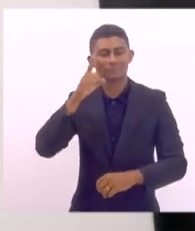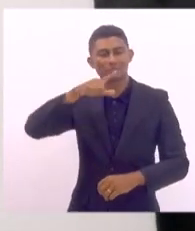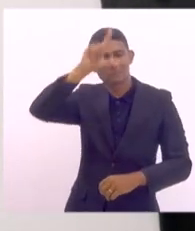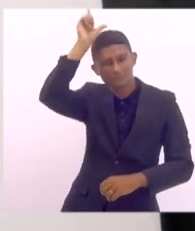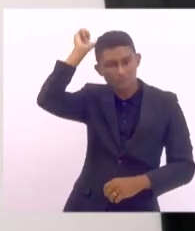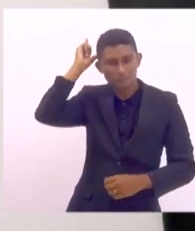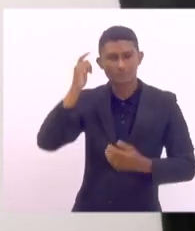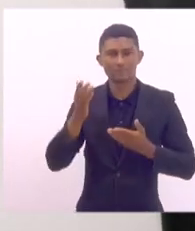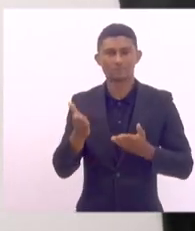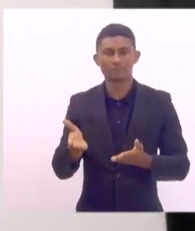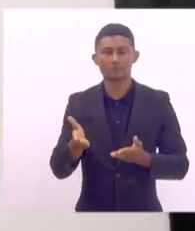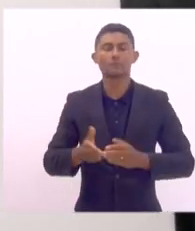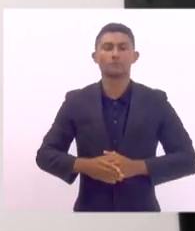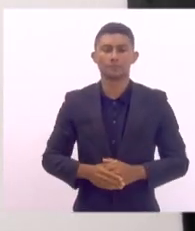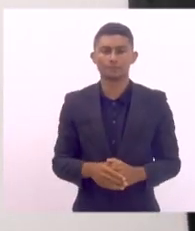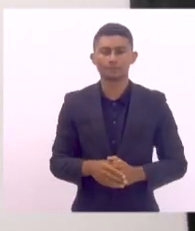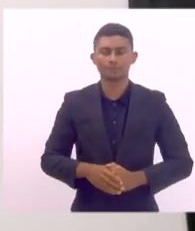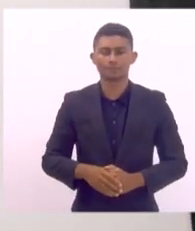Paulo.